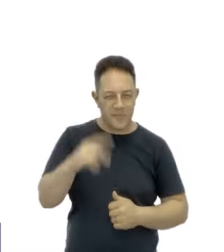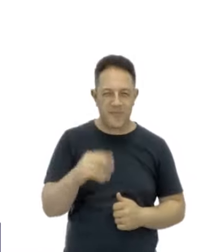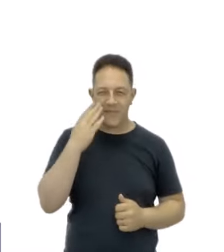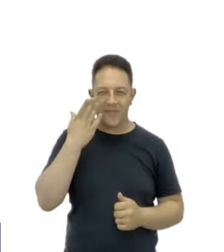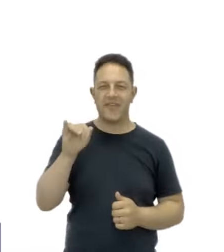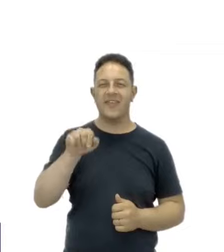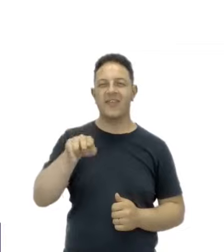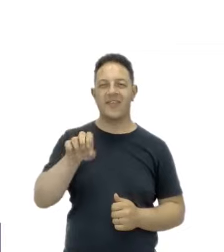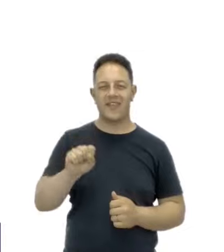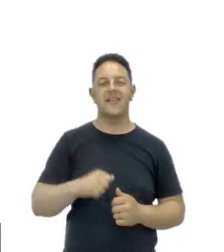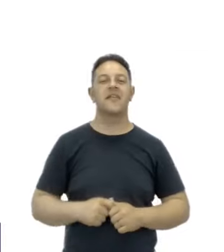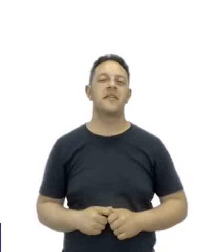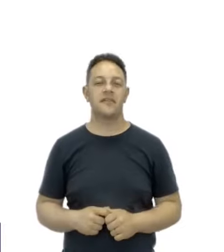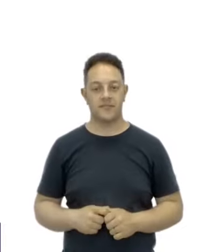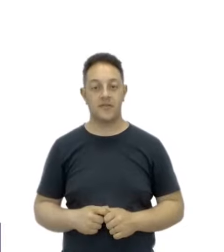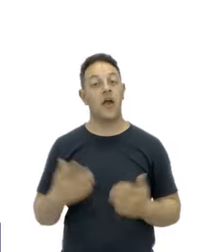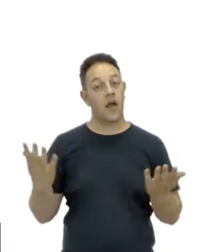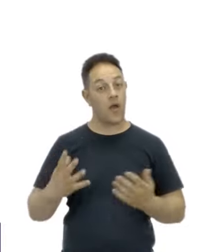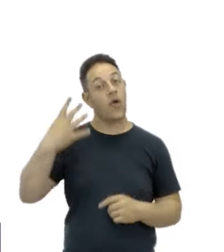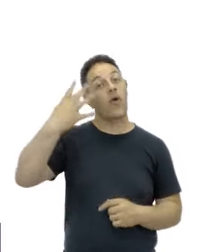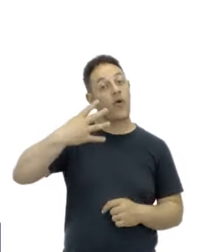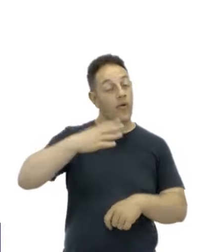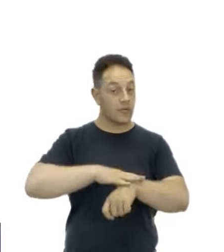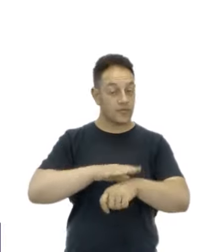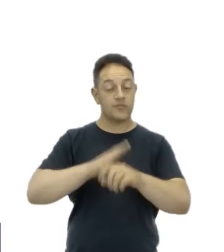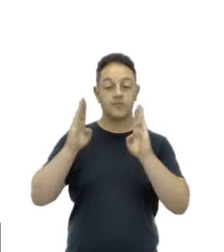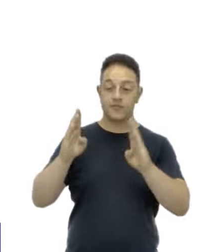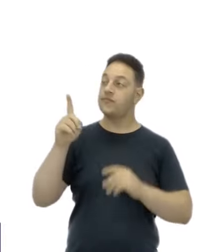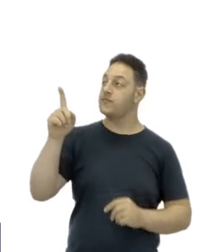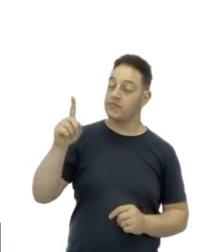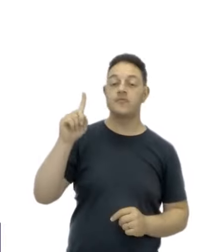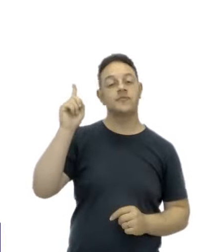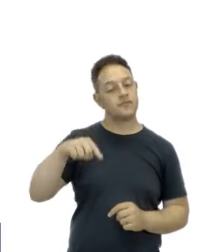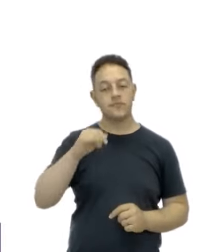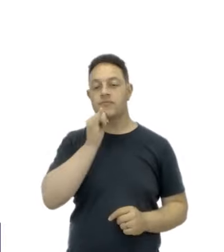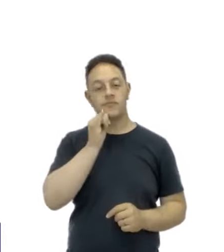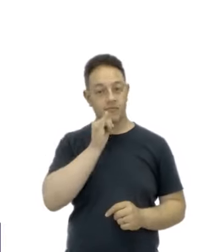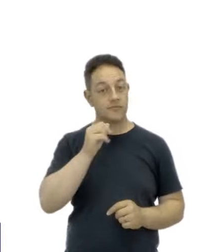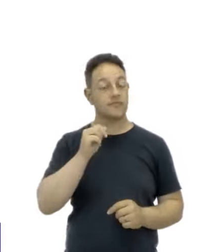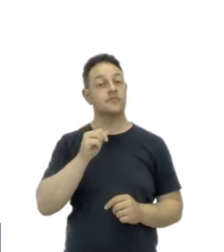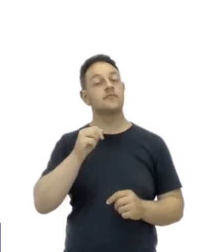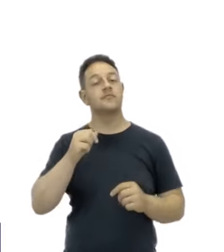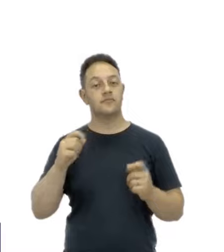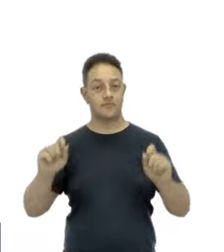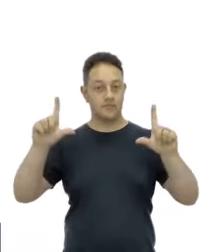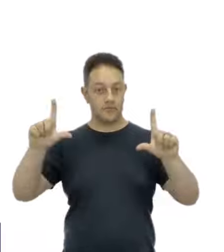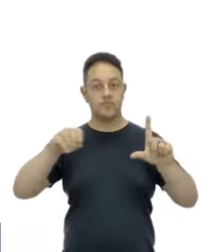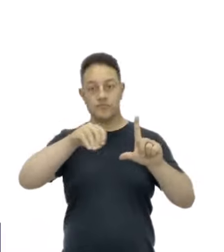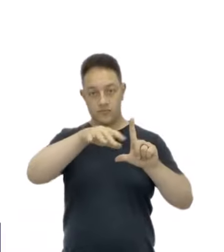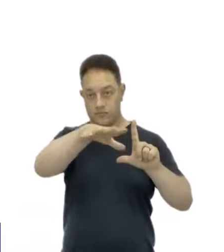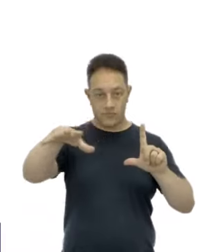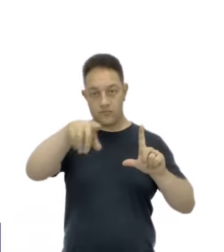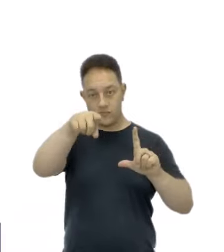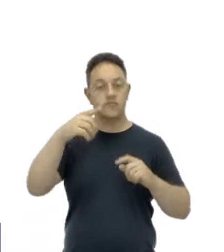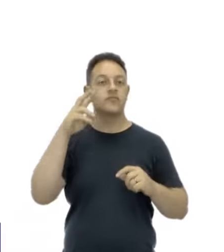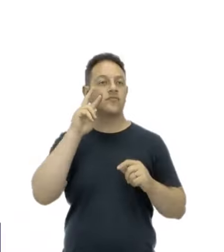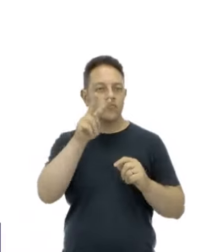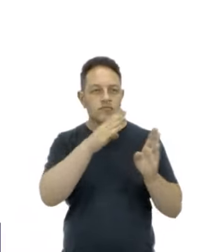Inês? Que é o 4º momento, né? Esse é o momento que depois, após essa transmissão, vocês terão aí